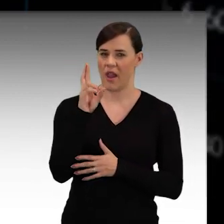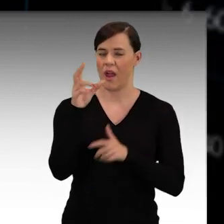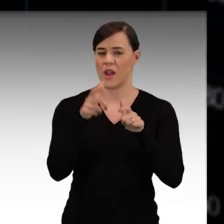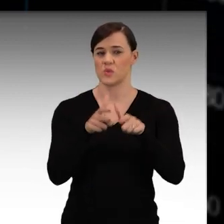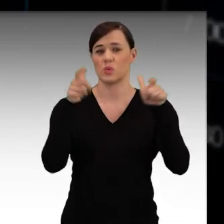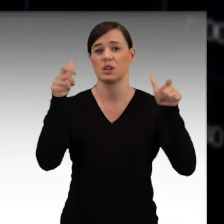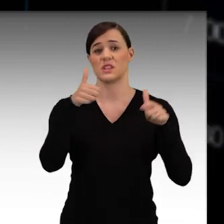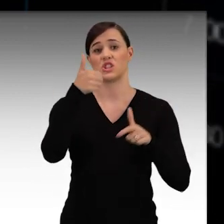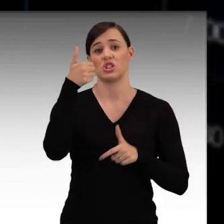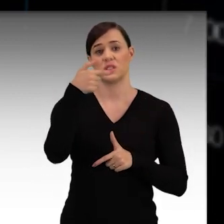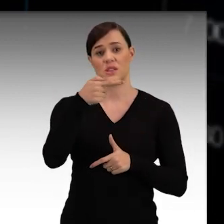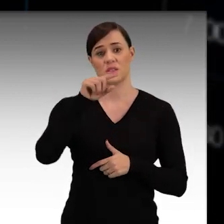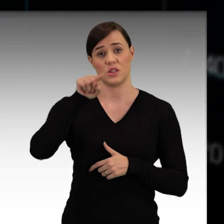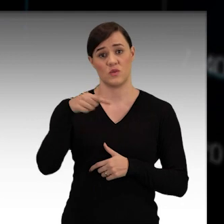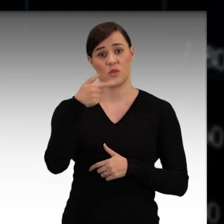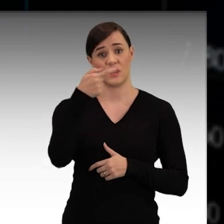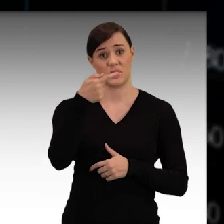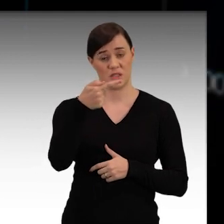crescimento de